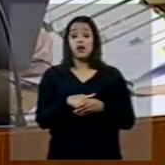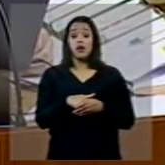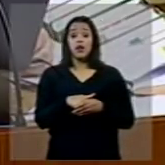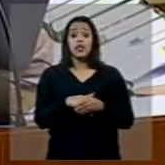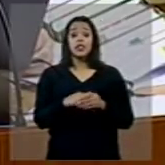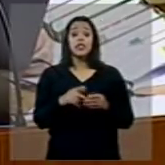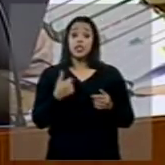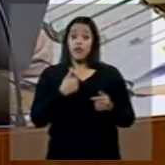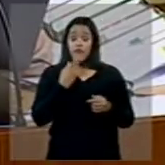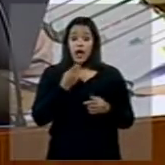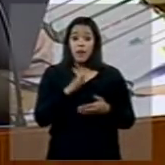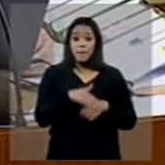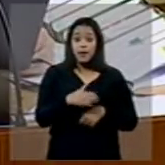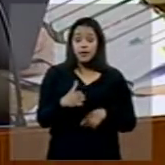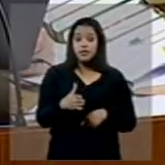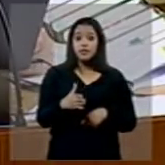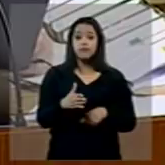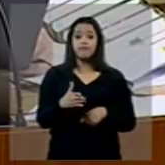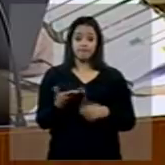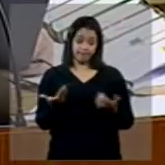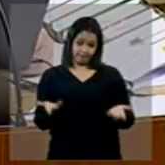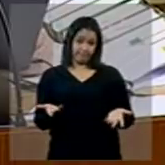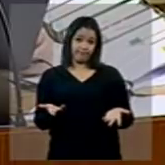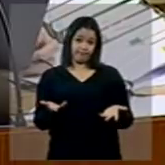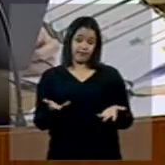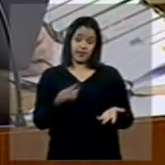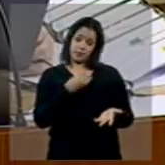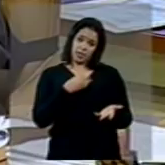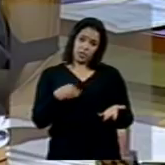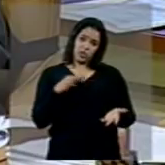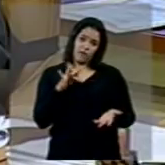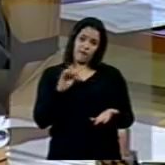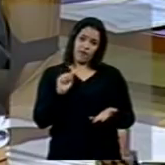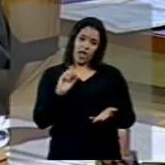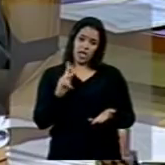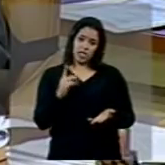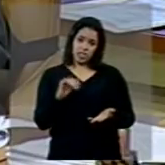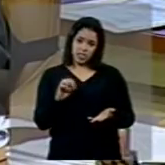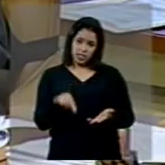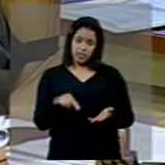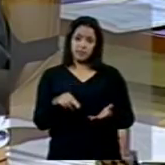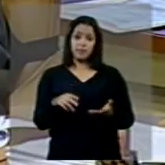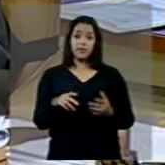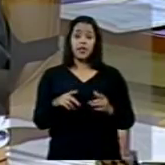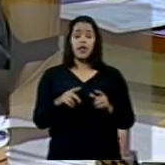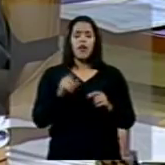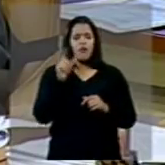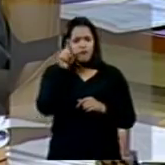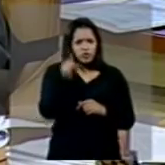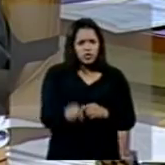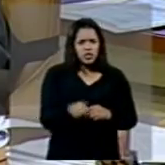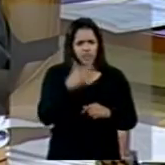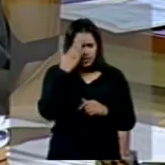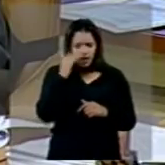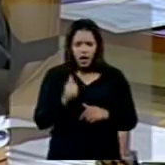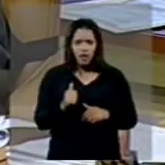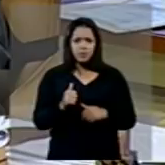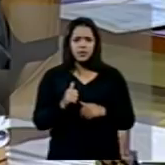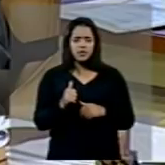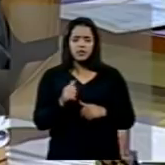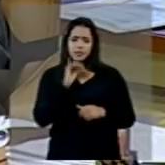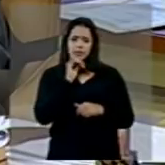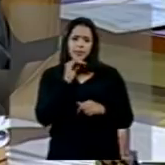E digo mais, eminente ministro Fachin, Vossa Excelência, agradeço até que se dirija a mim, Vossa Excelência sabe que